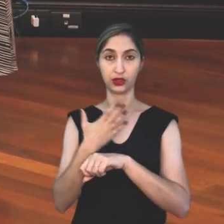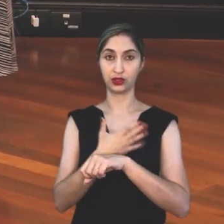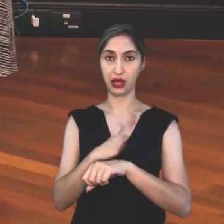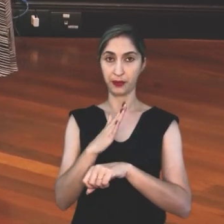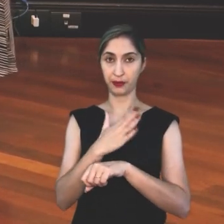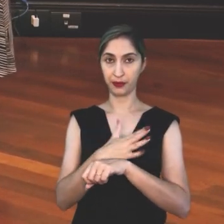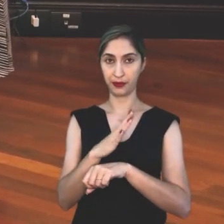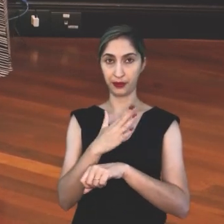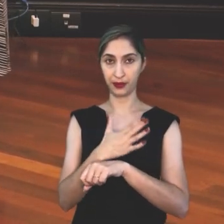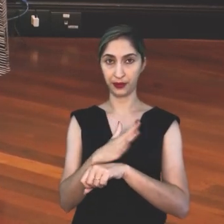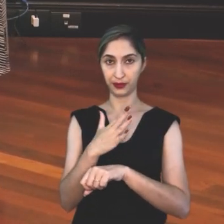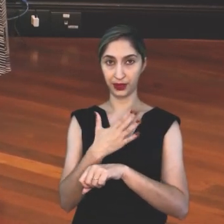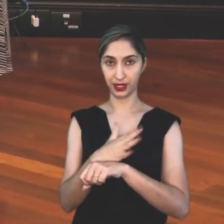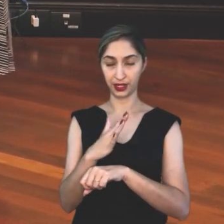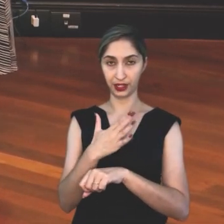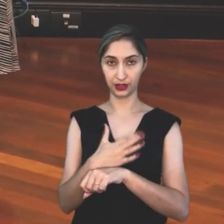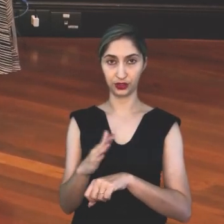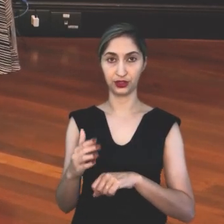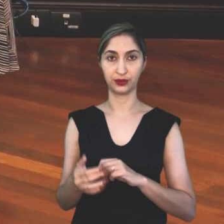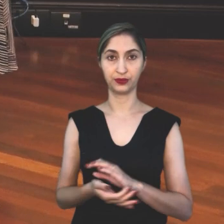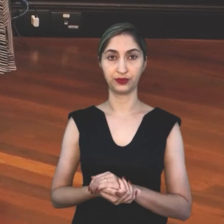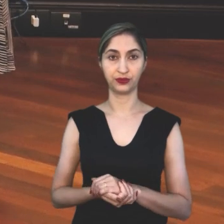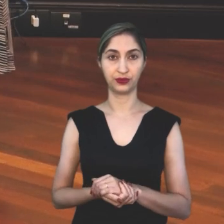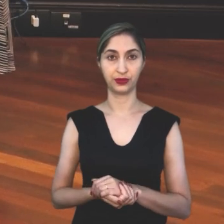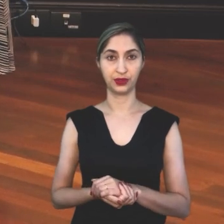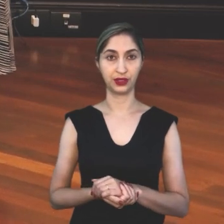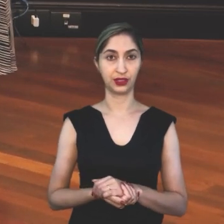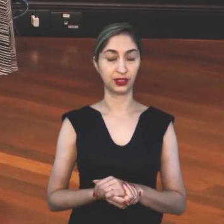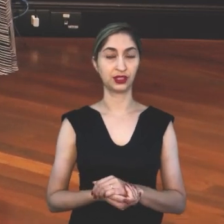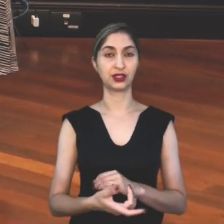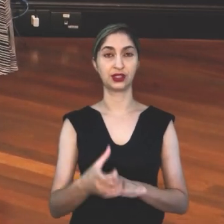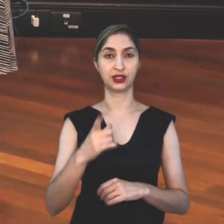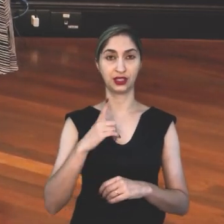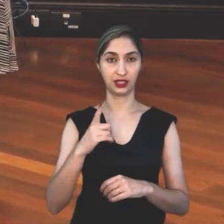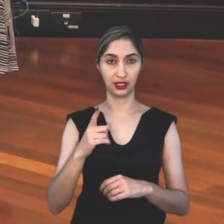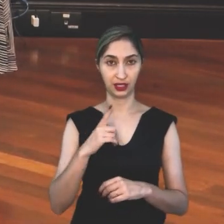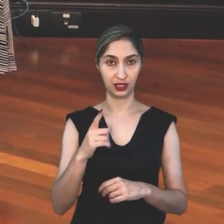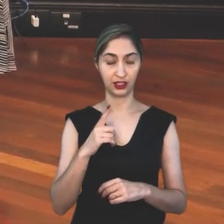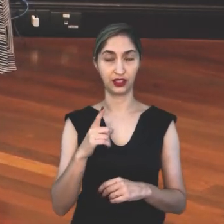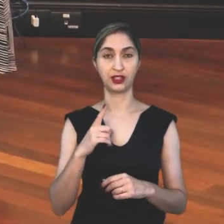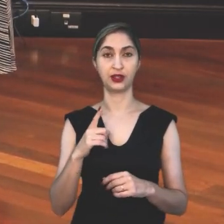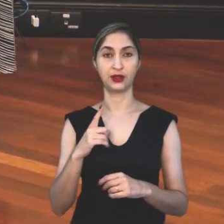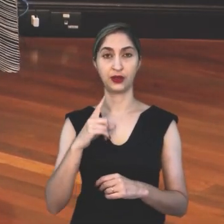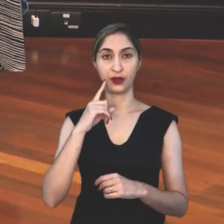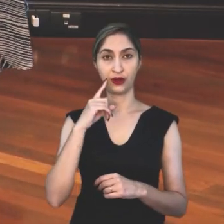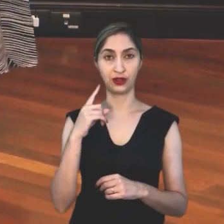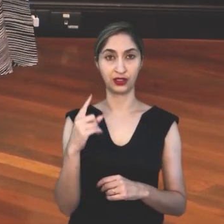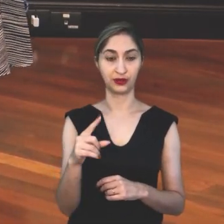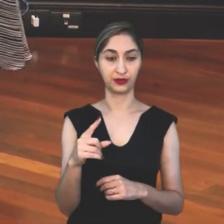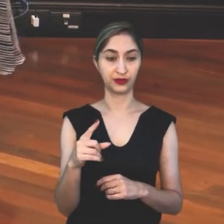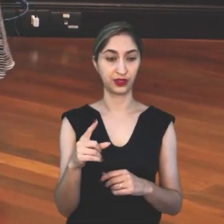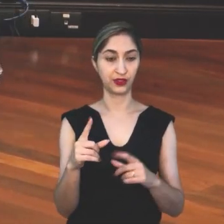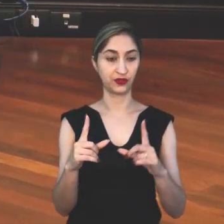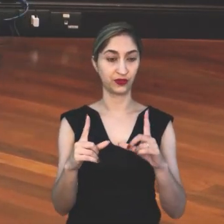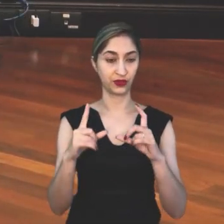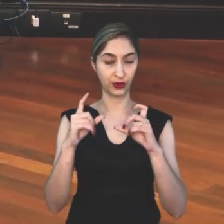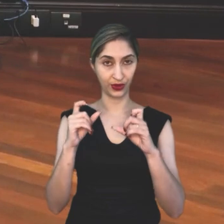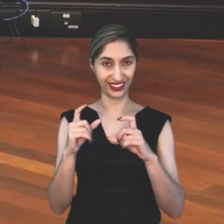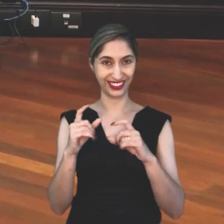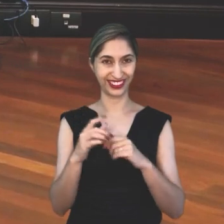Tem umas fotos aqui das práticas, tem essa que a gente mostrou, essa é na Curso de Engenharia e